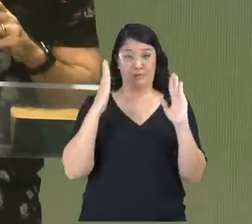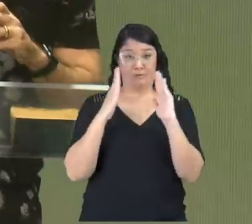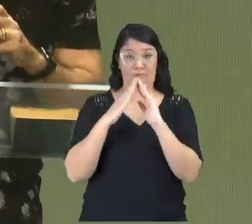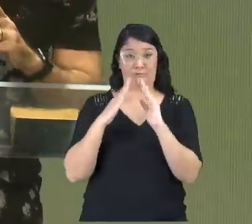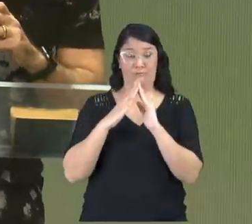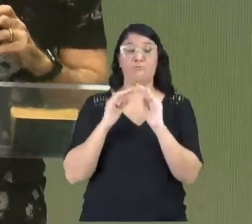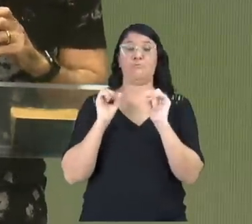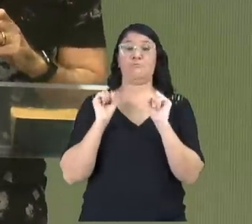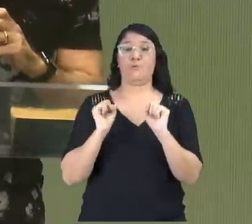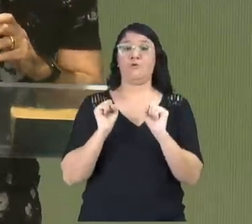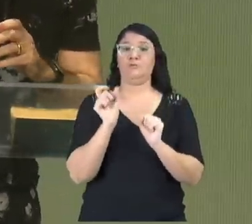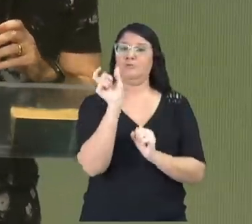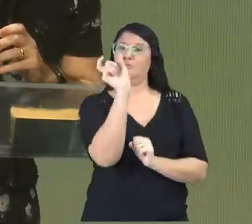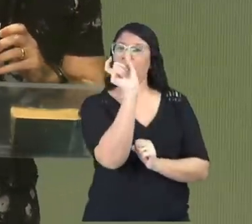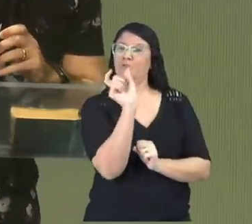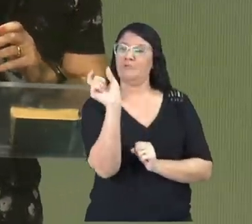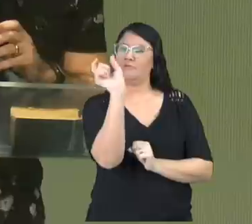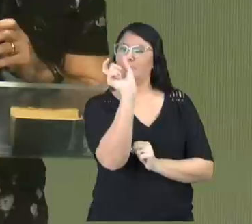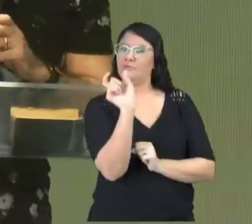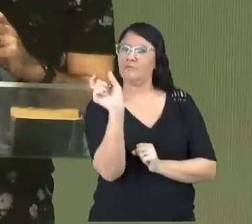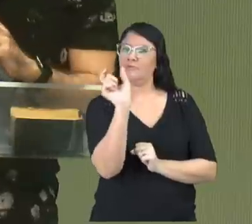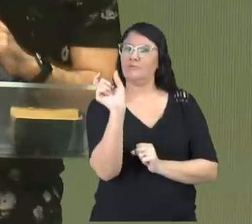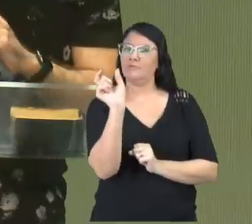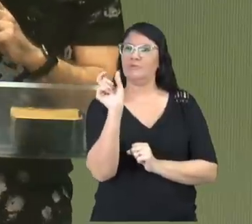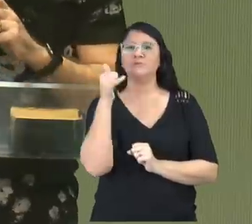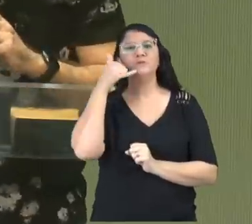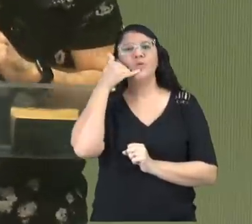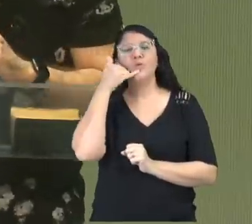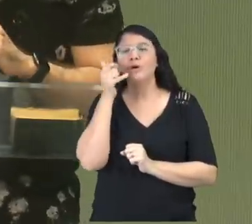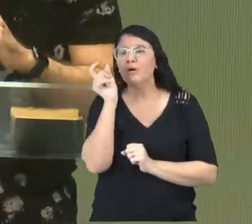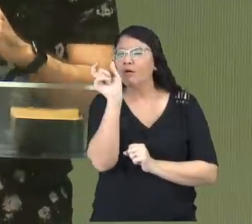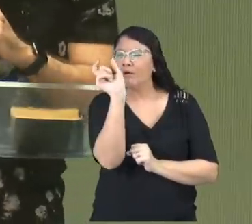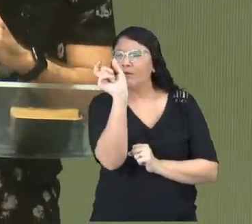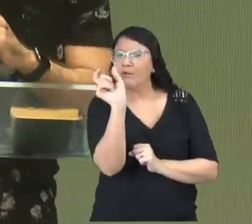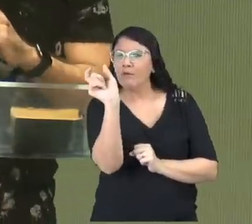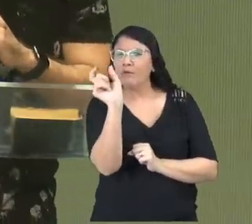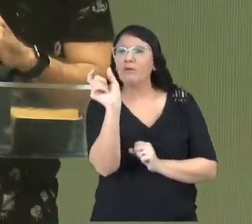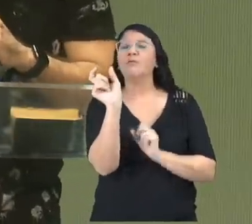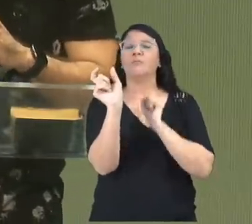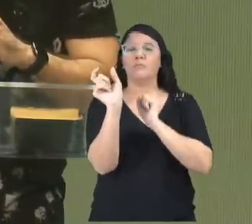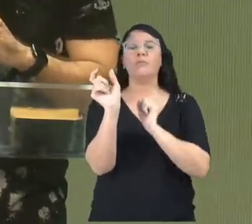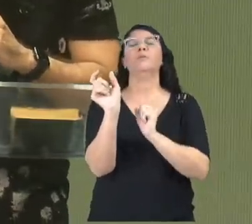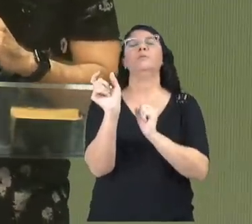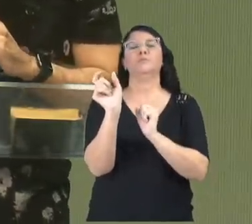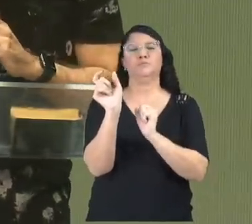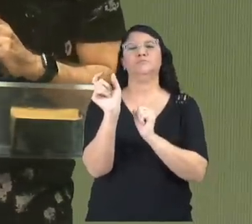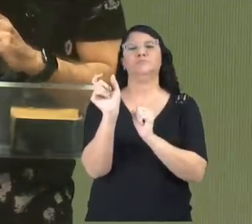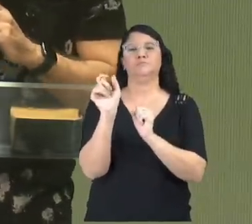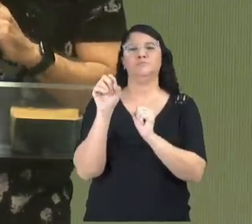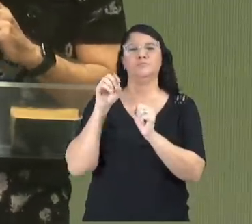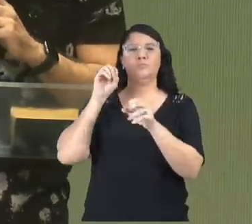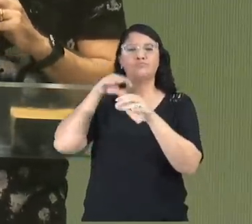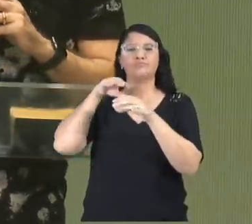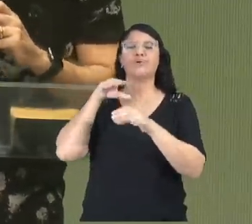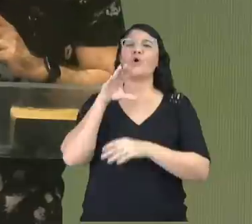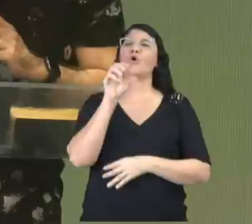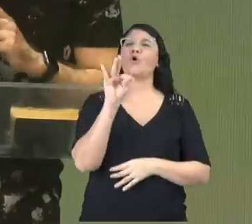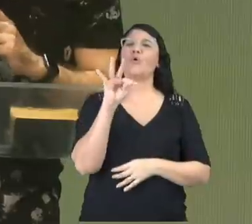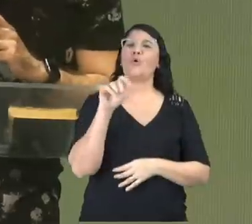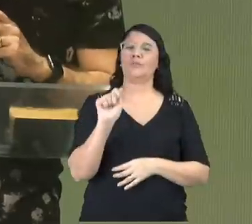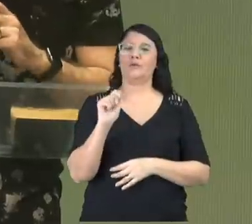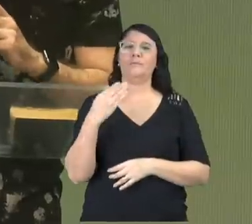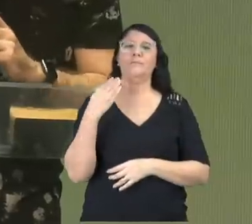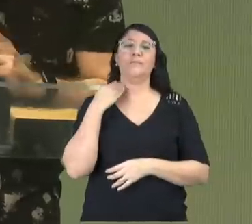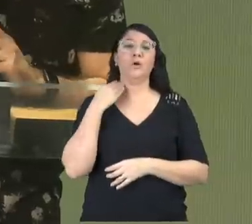o QR Code, aí você coloca para que está aparecendo na sua tela, ou tem essas contas desses bancos, e se você